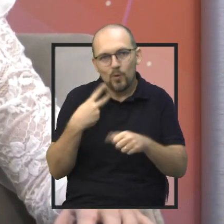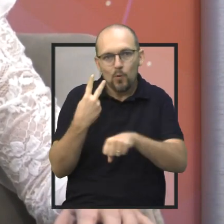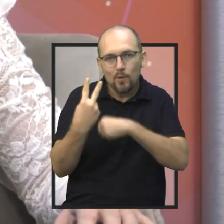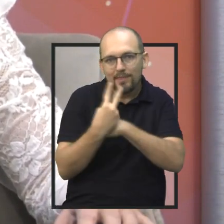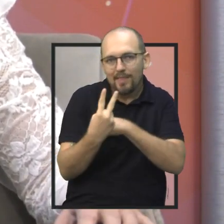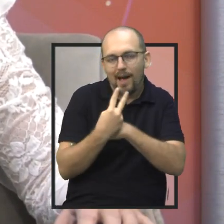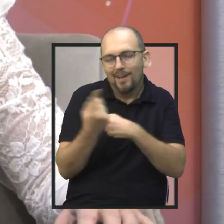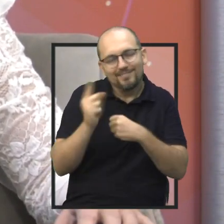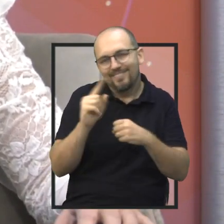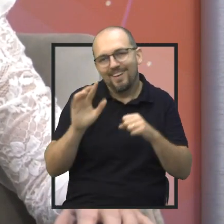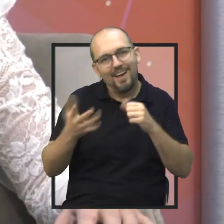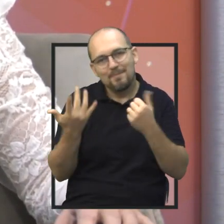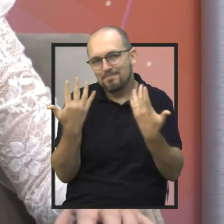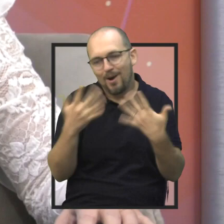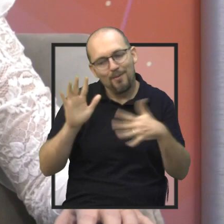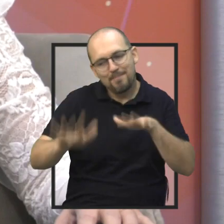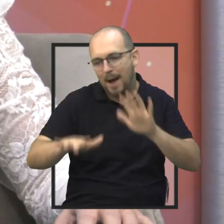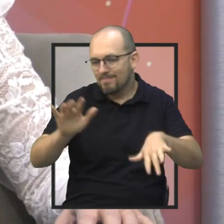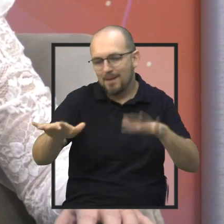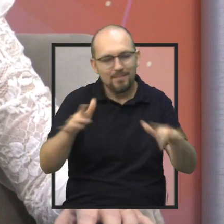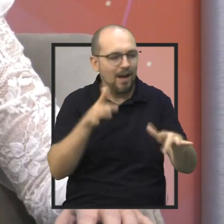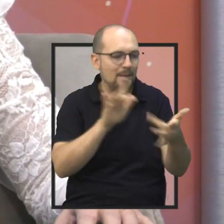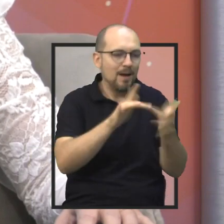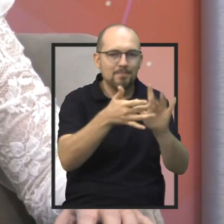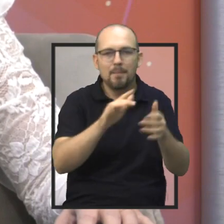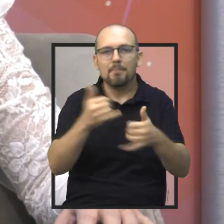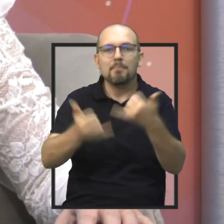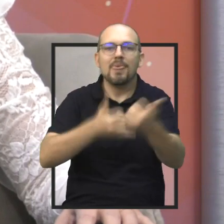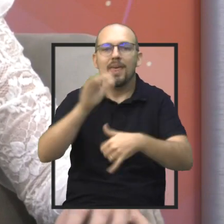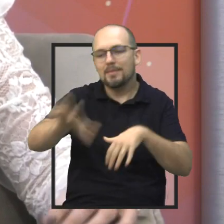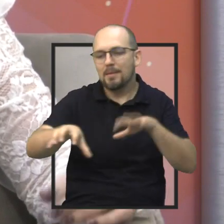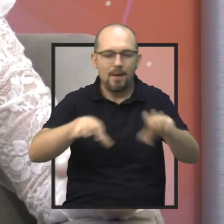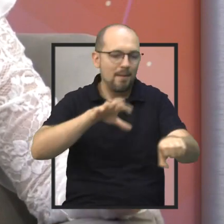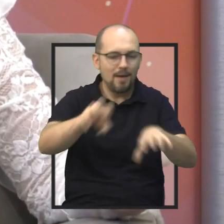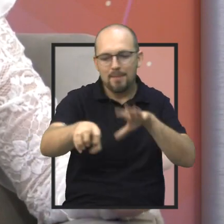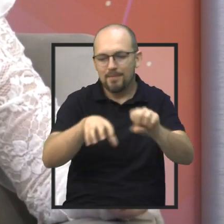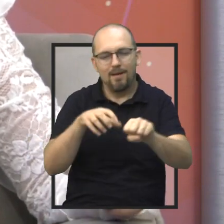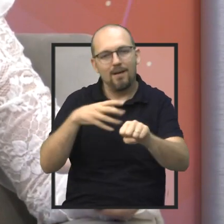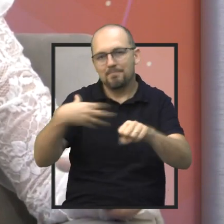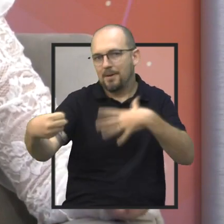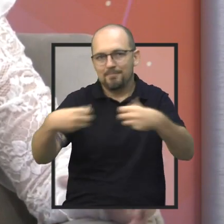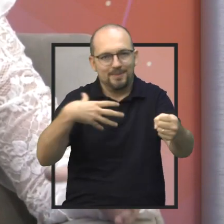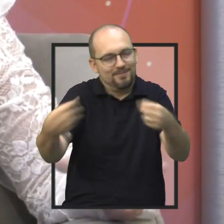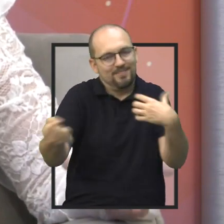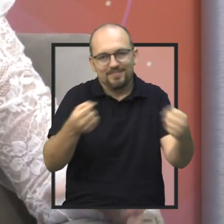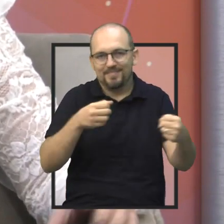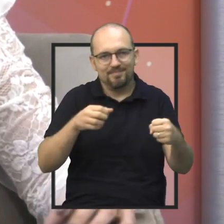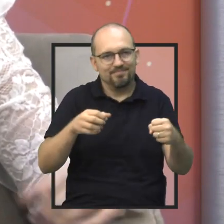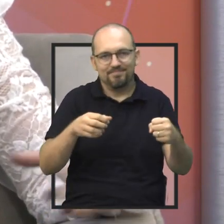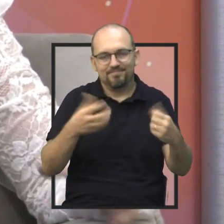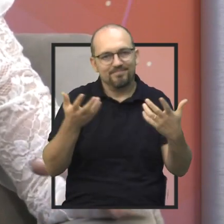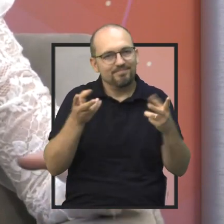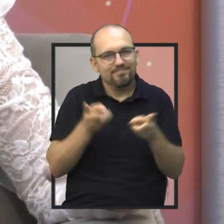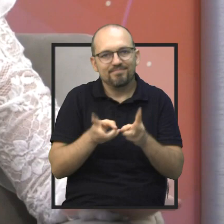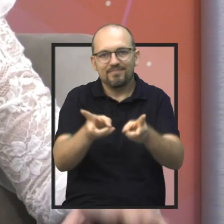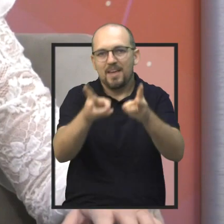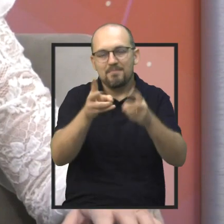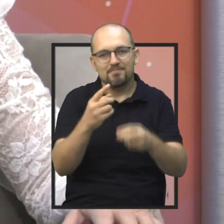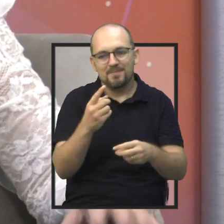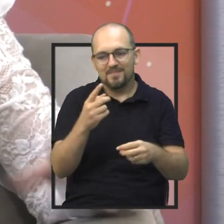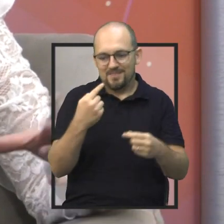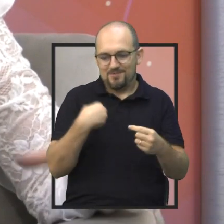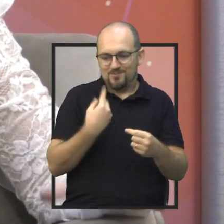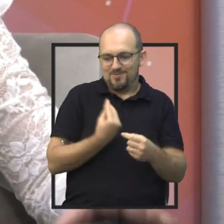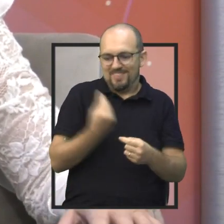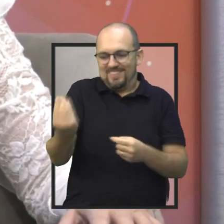então eles acabam compartilhando brinquedos, objetos e, né, um